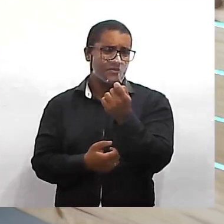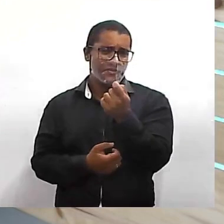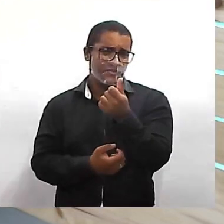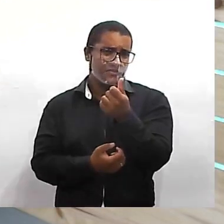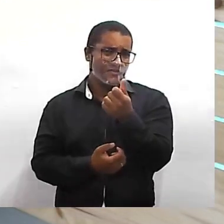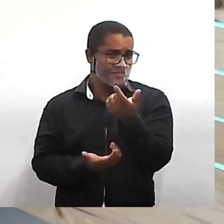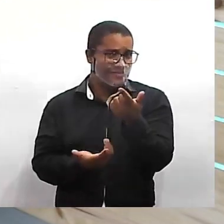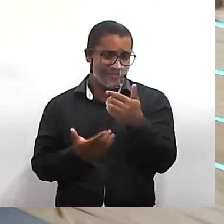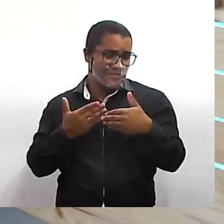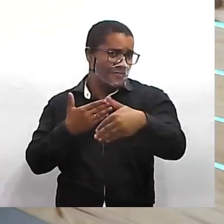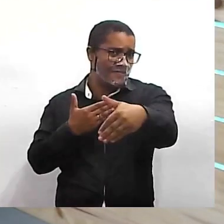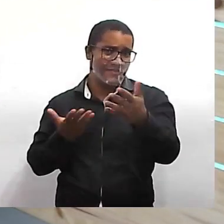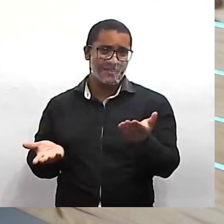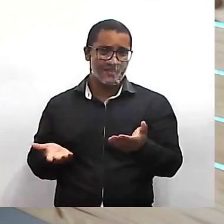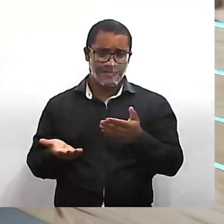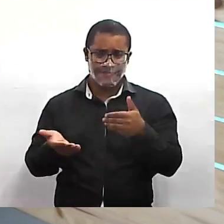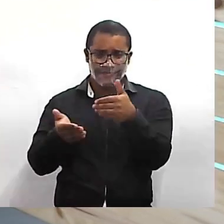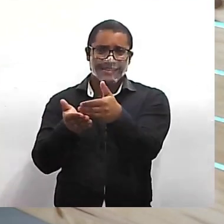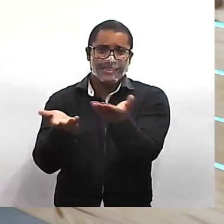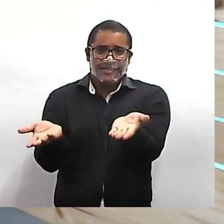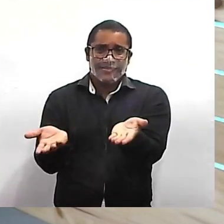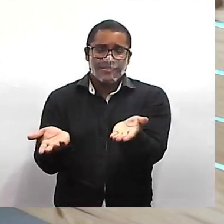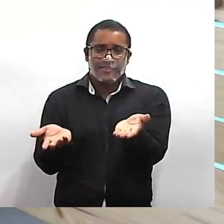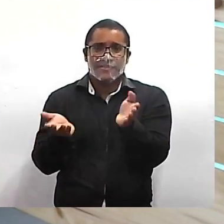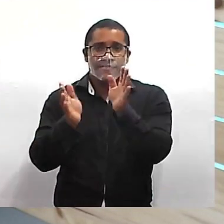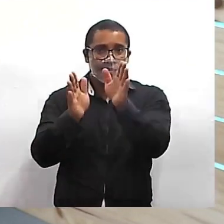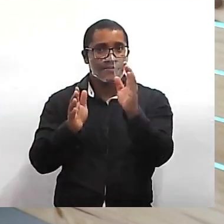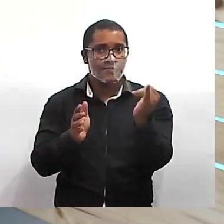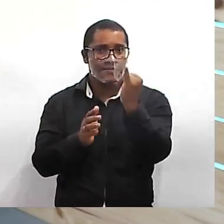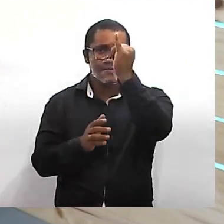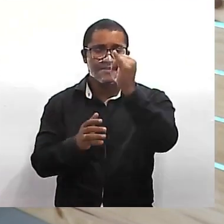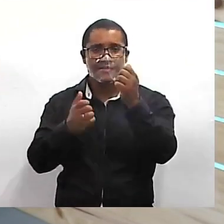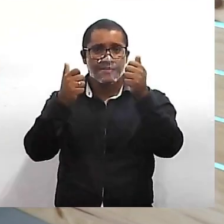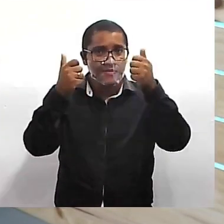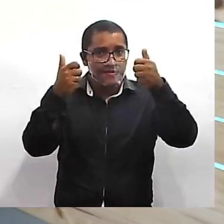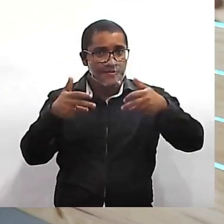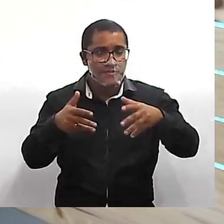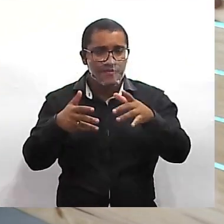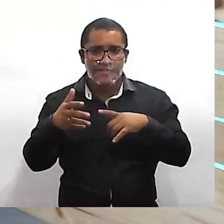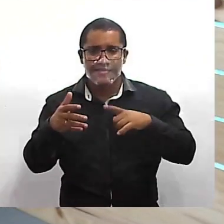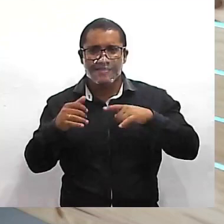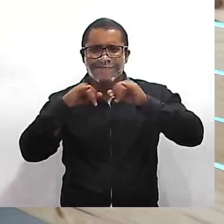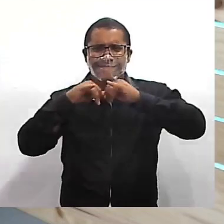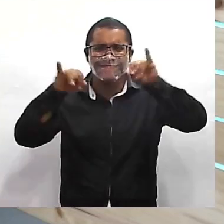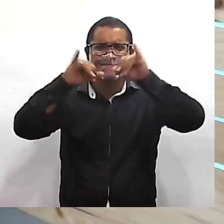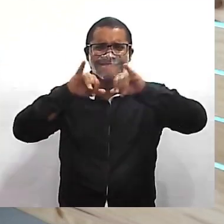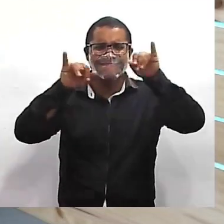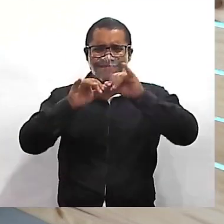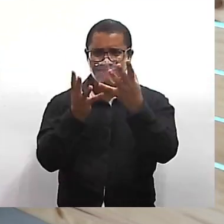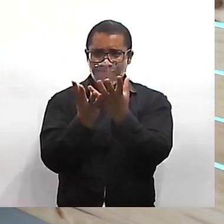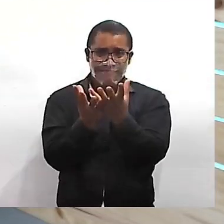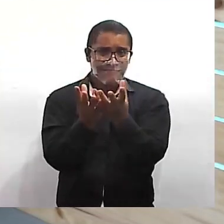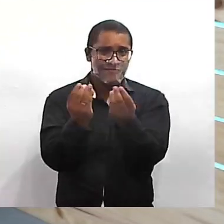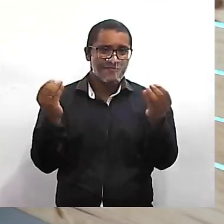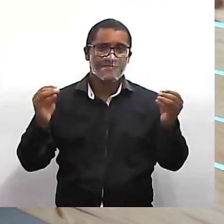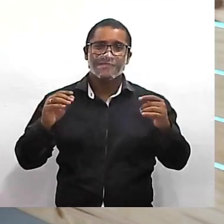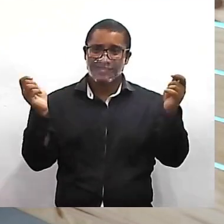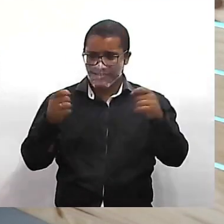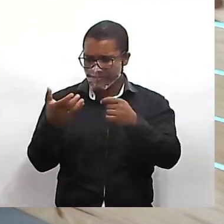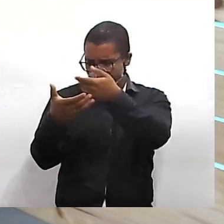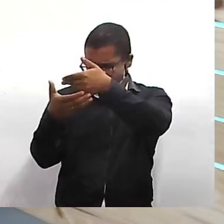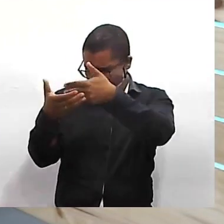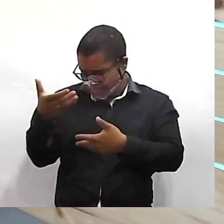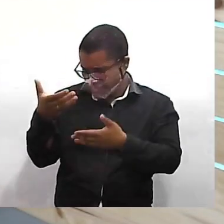E um ponto importante, Cris, que você falou sobre esse excesso das informações que a gente está aí disponível,